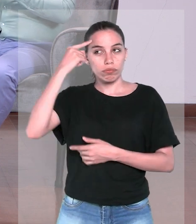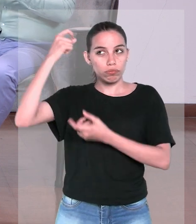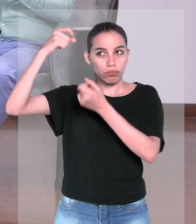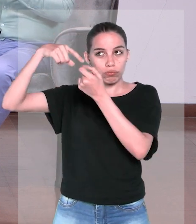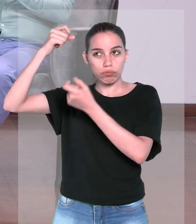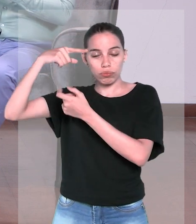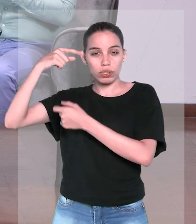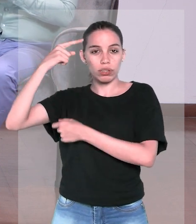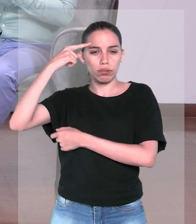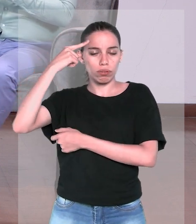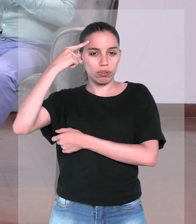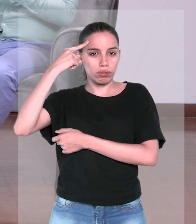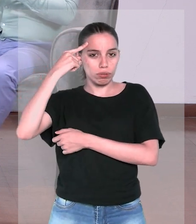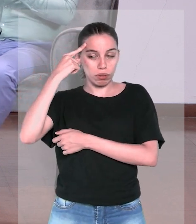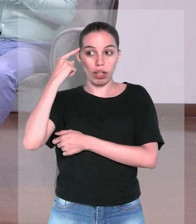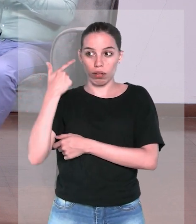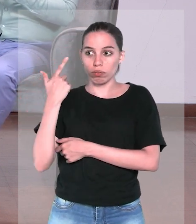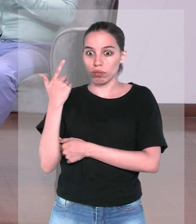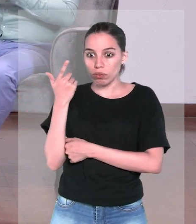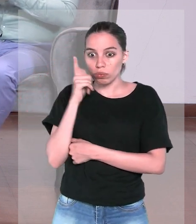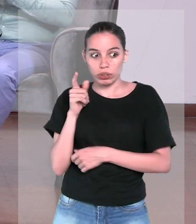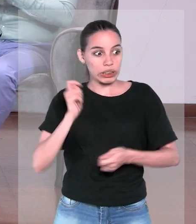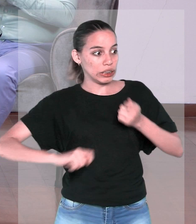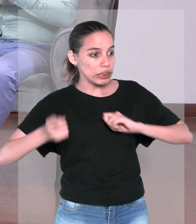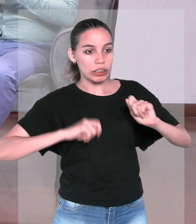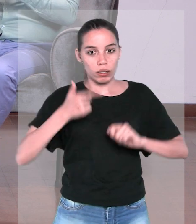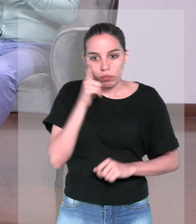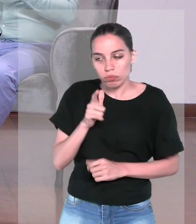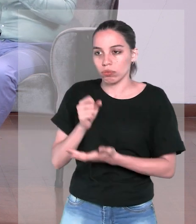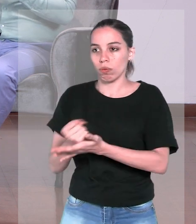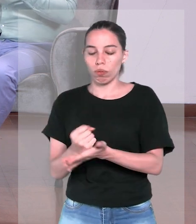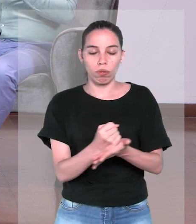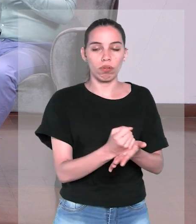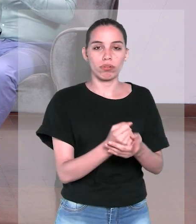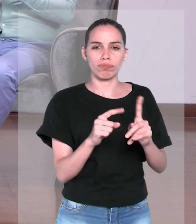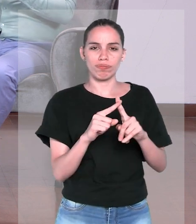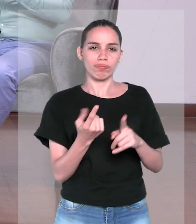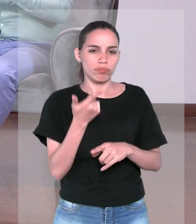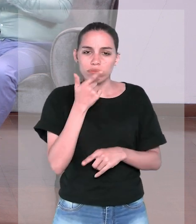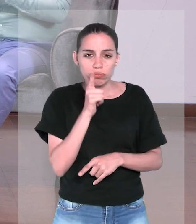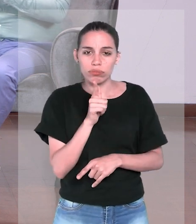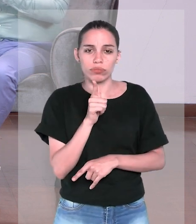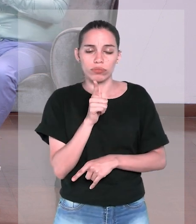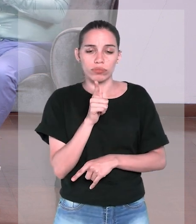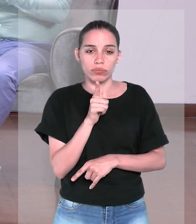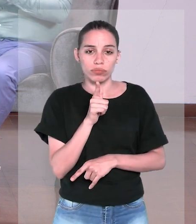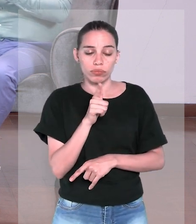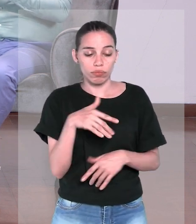que vem ali do final do século XX e que entra no século XXI, tomada de uma ansiedade